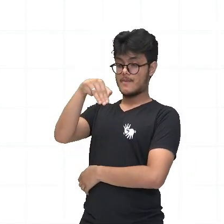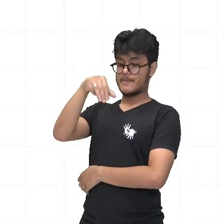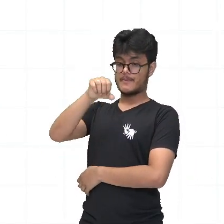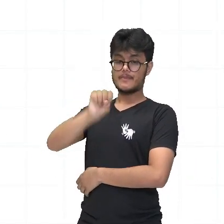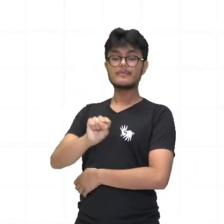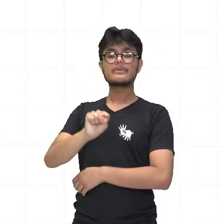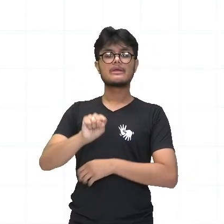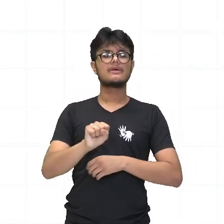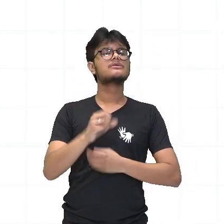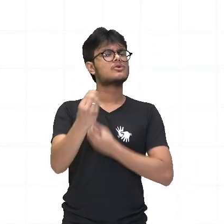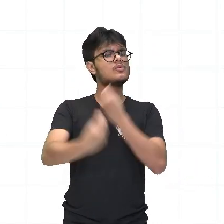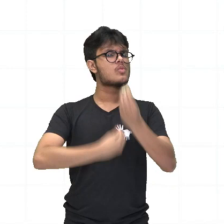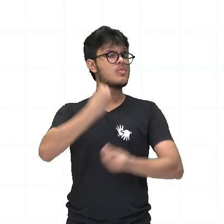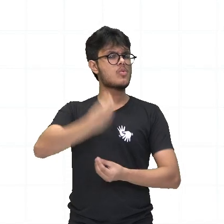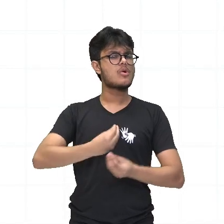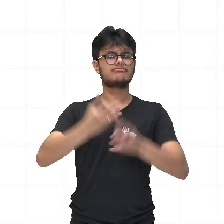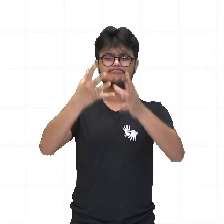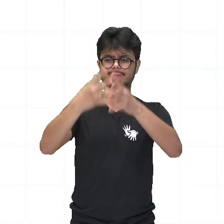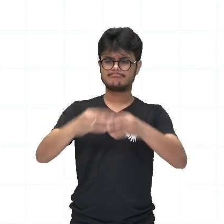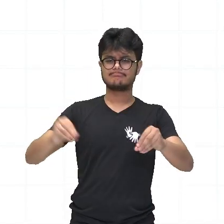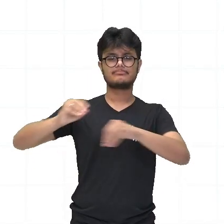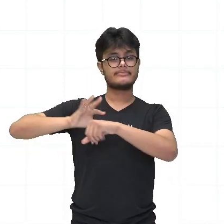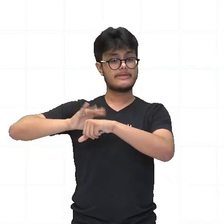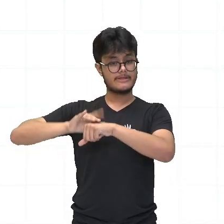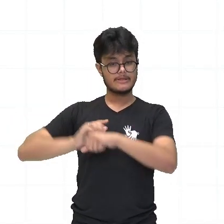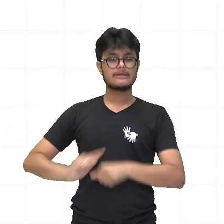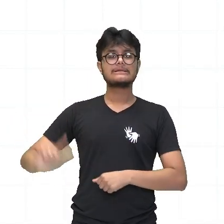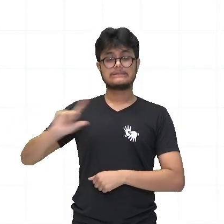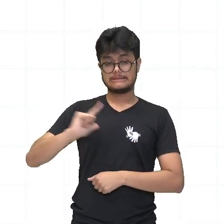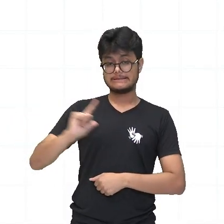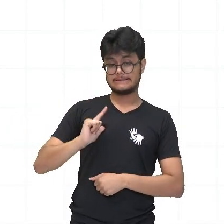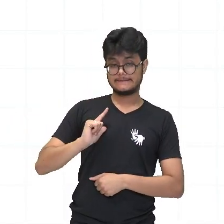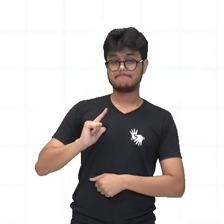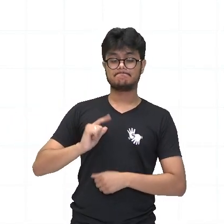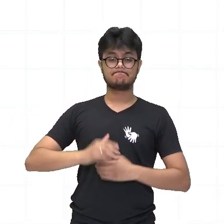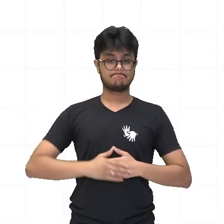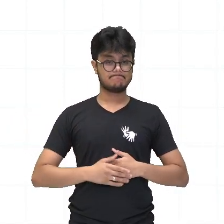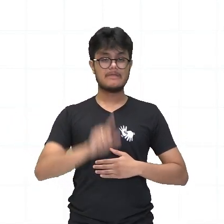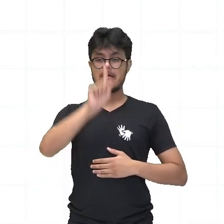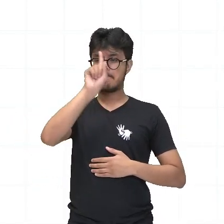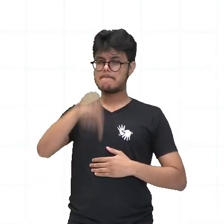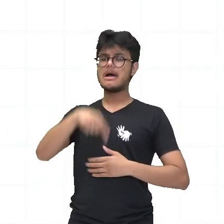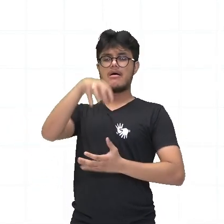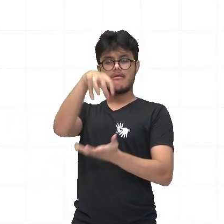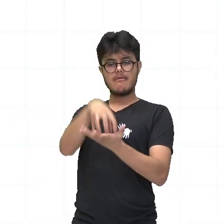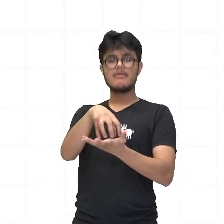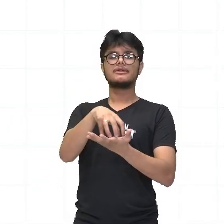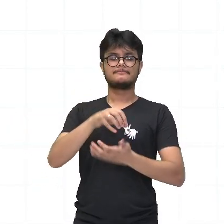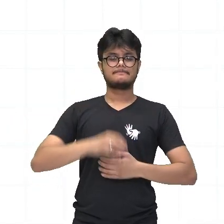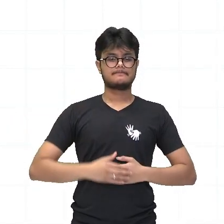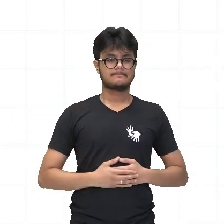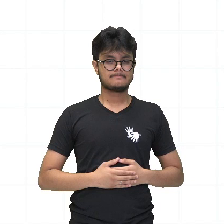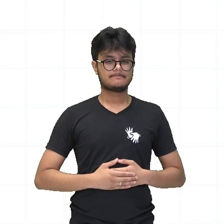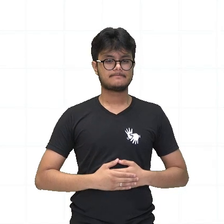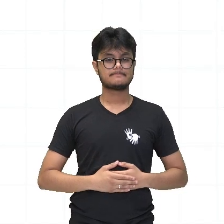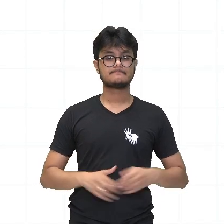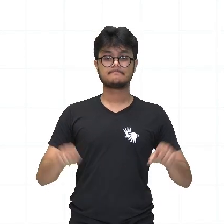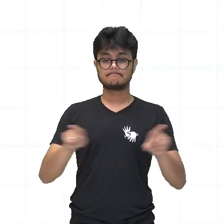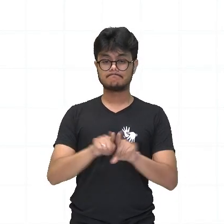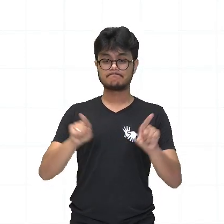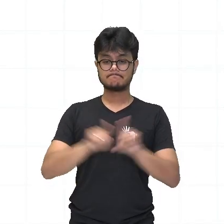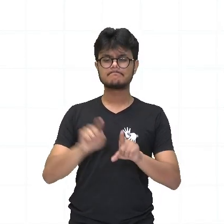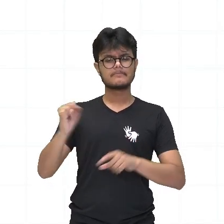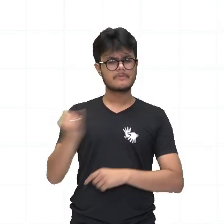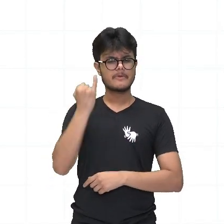transmitidas por vetores e que ela foi declarada aí pela Organização Mundial de Saúde, a OMS. Temos aí alguns